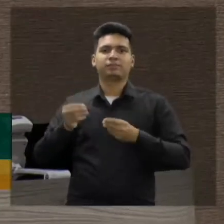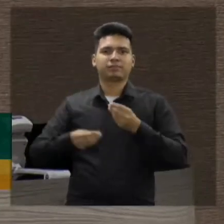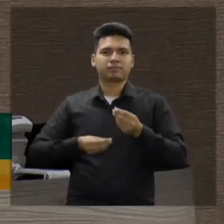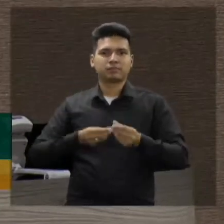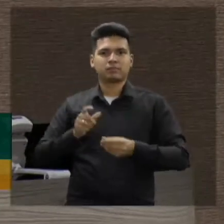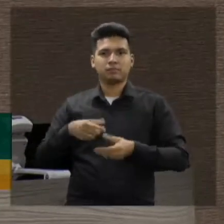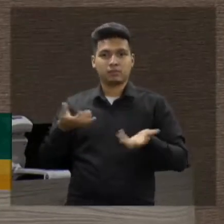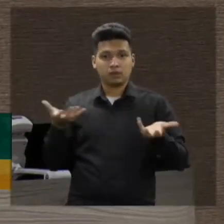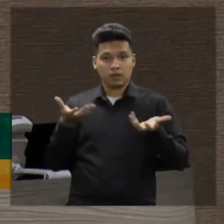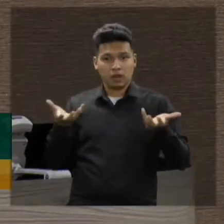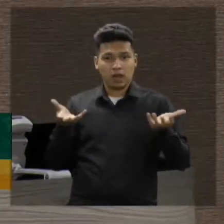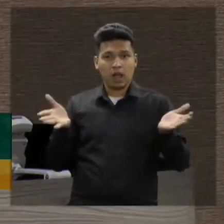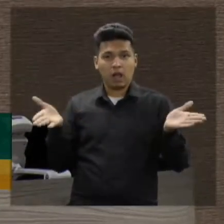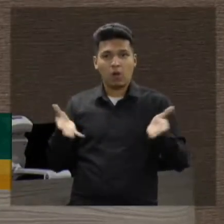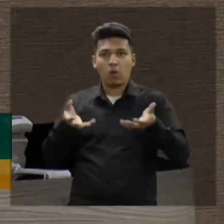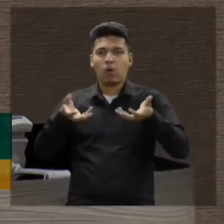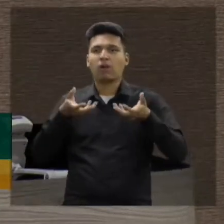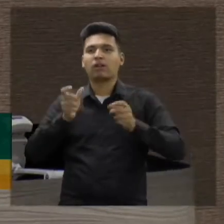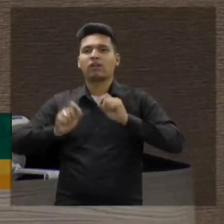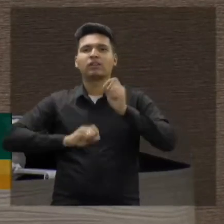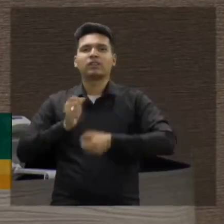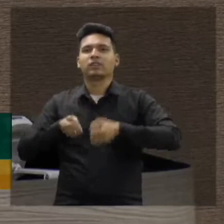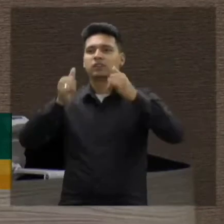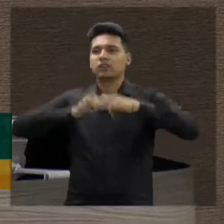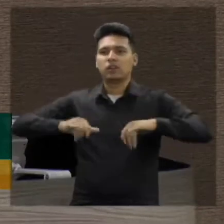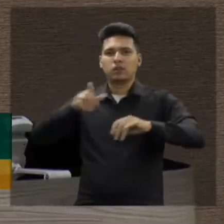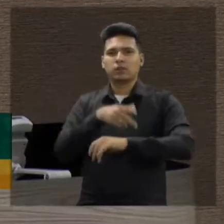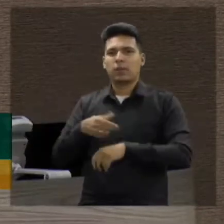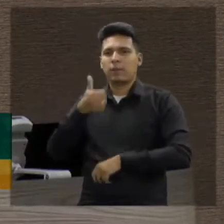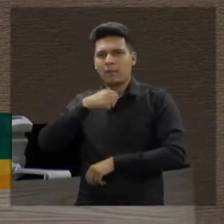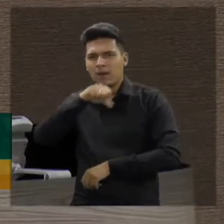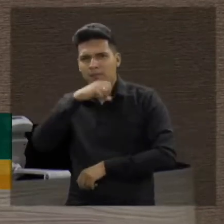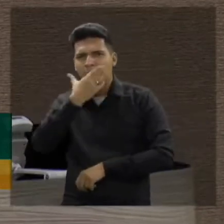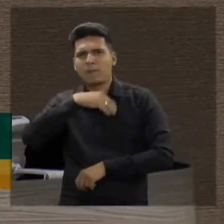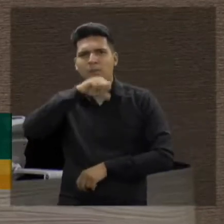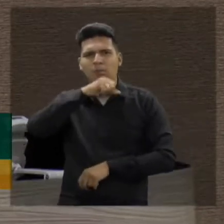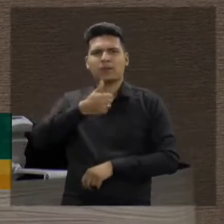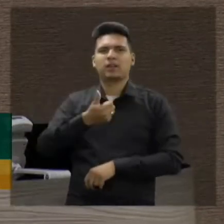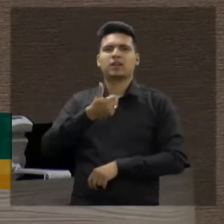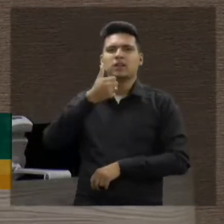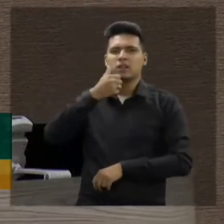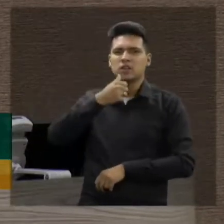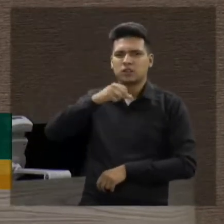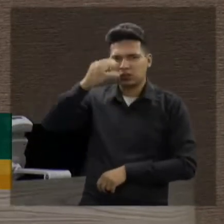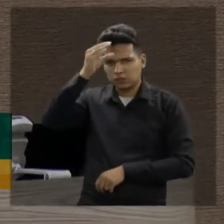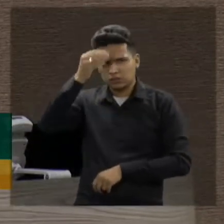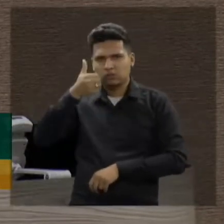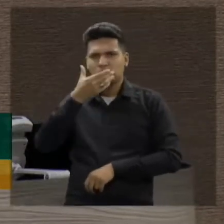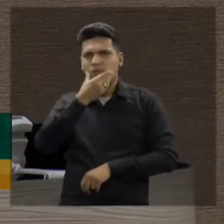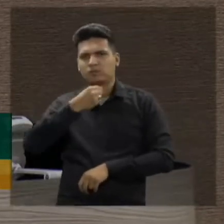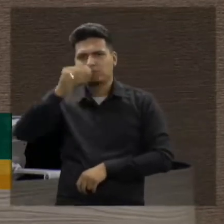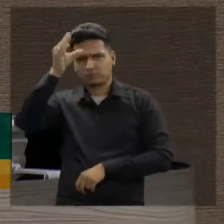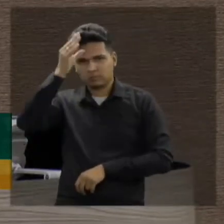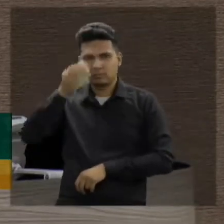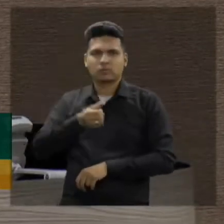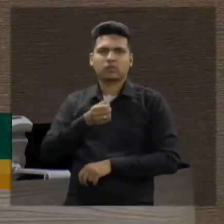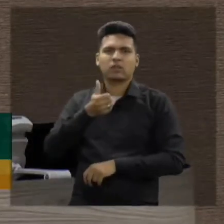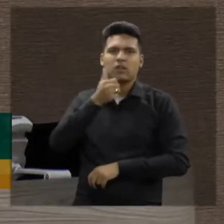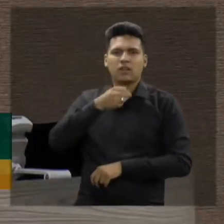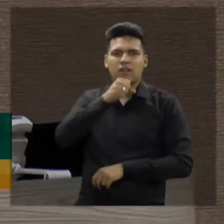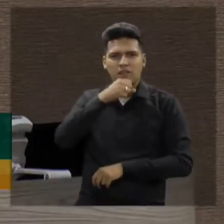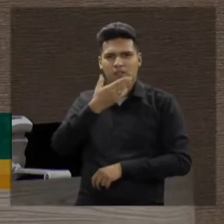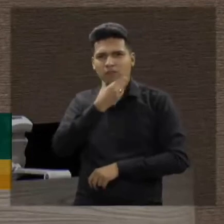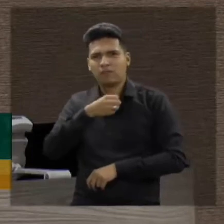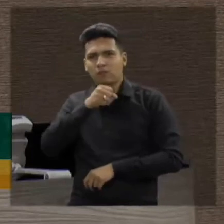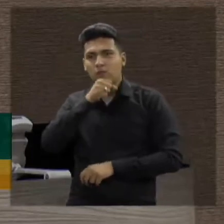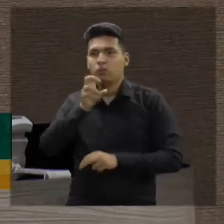aí eu quero falar diretamente pros pais mães tios tias avós ou